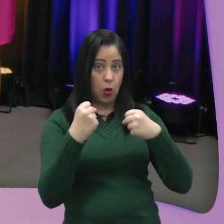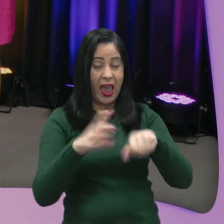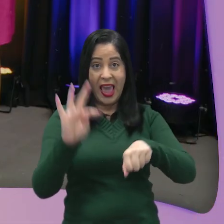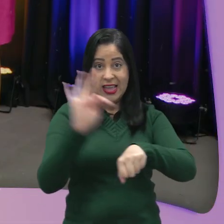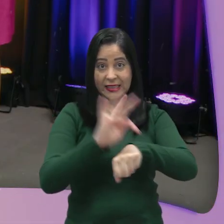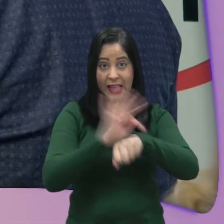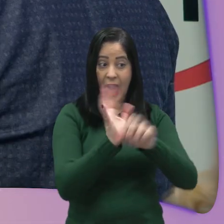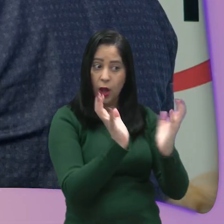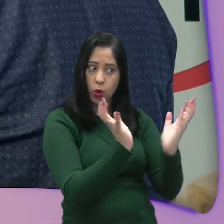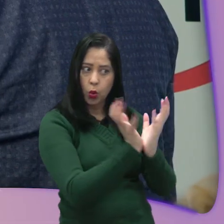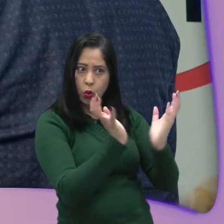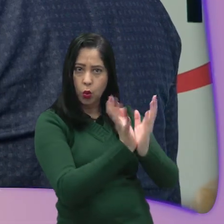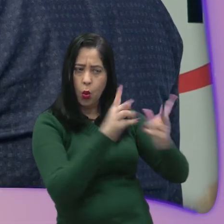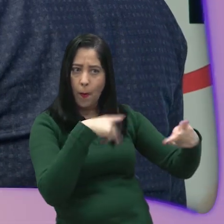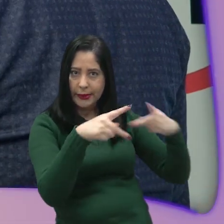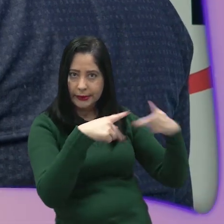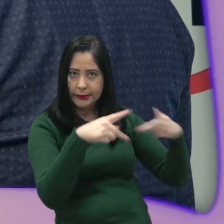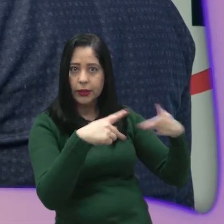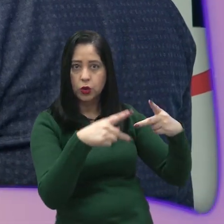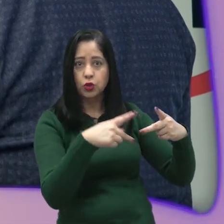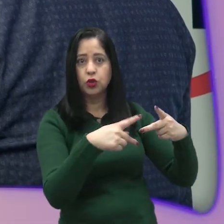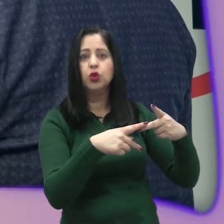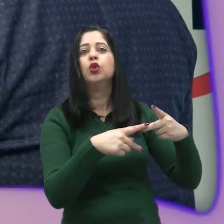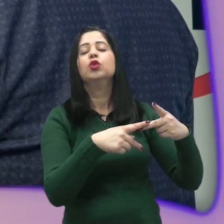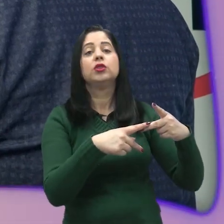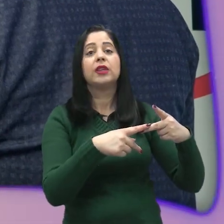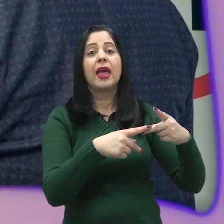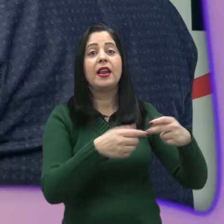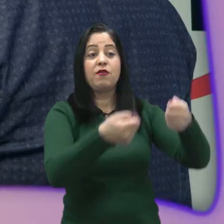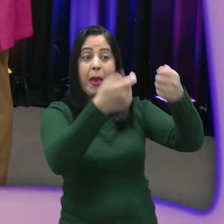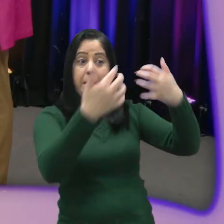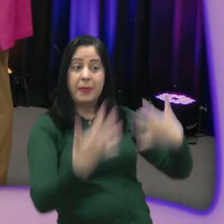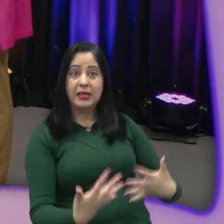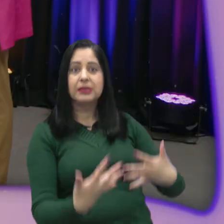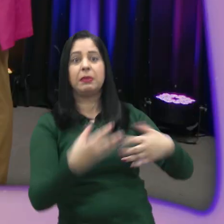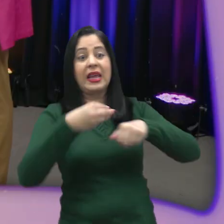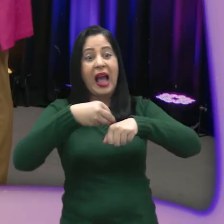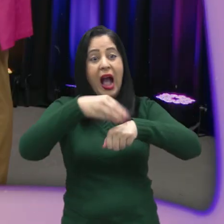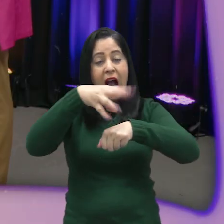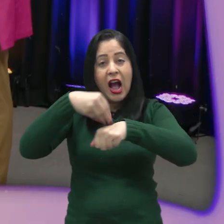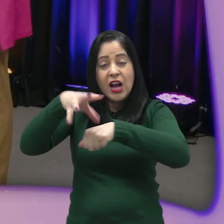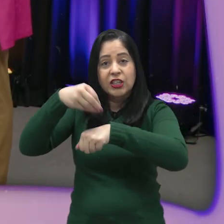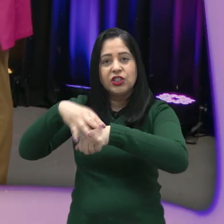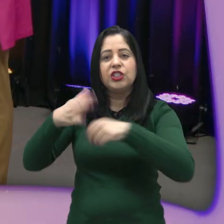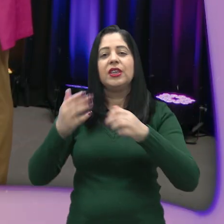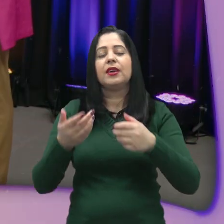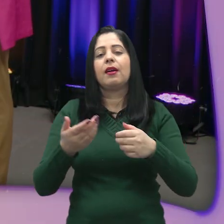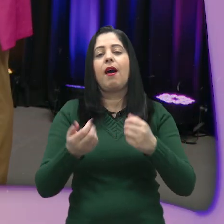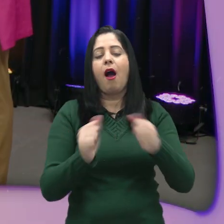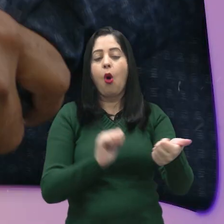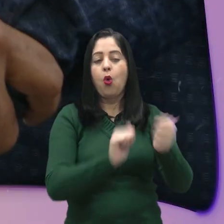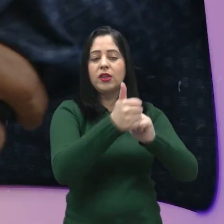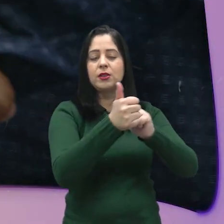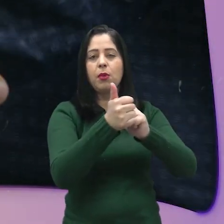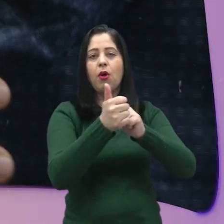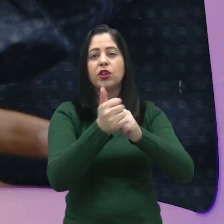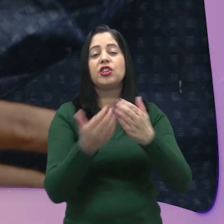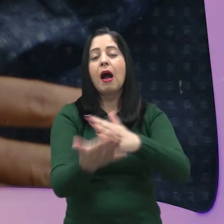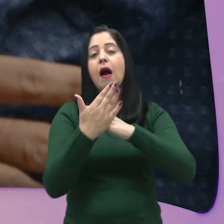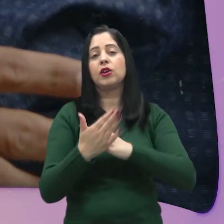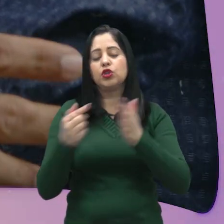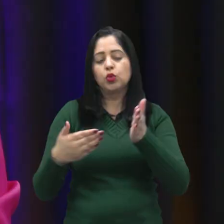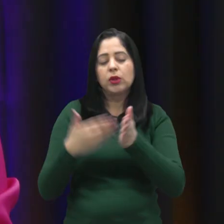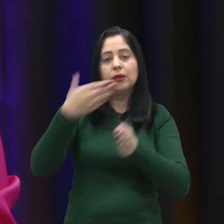educador físico e técnico da equipe joseense de greco-romano, traz dicas valiosas para superar limites através